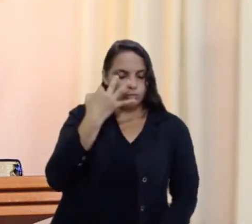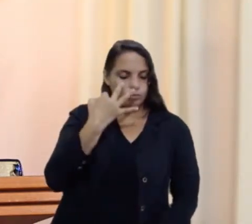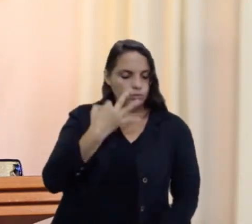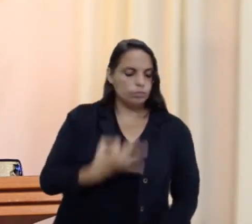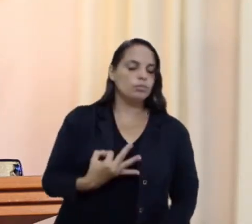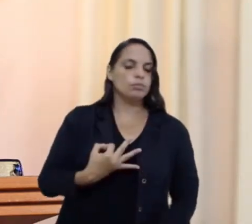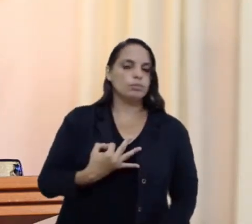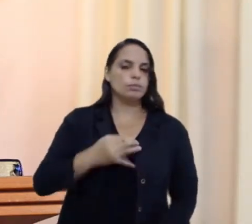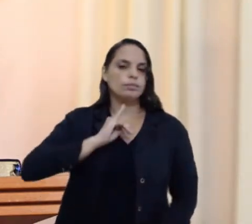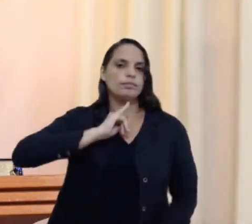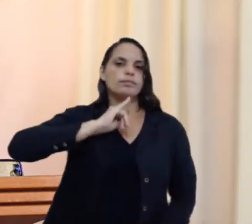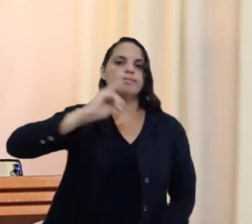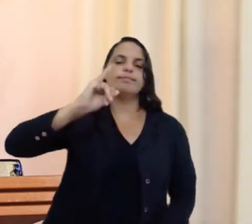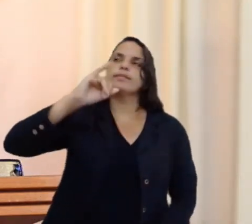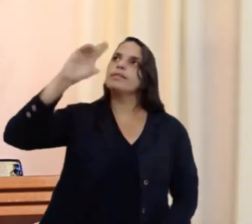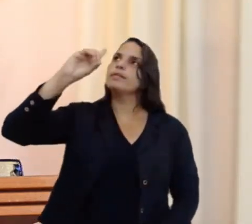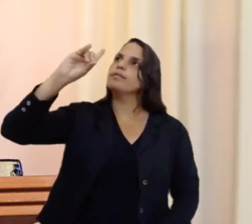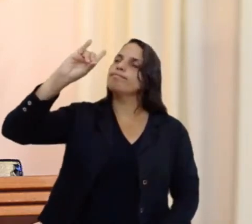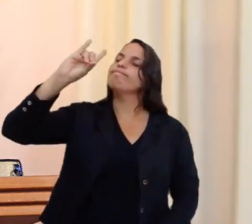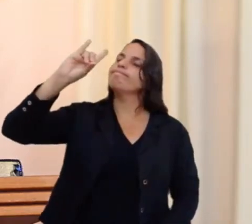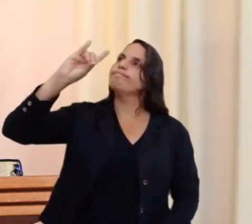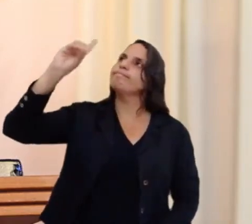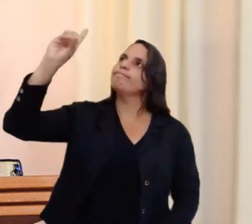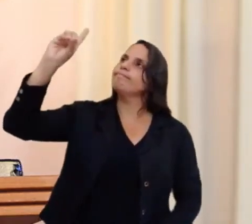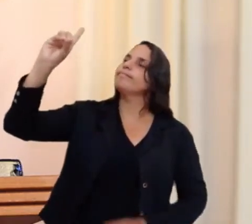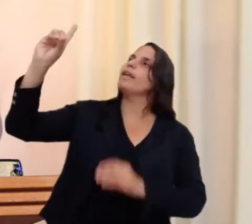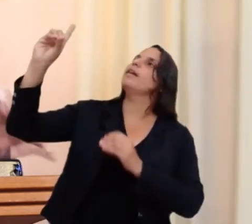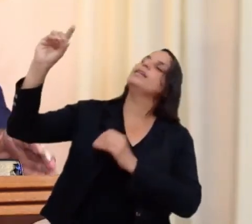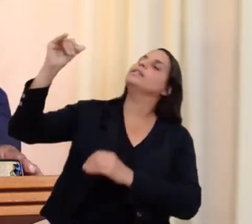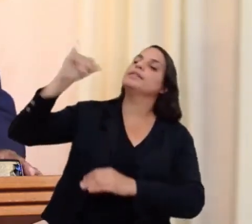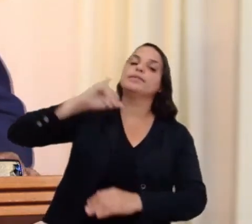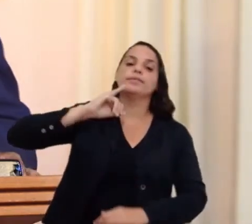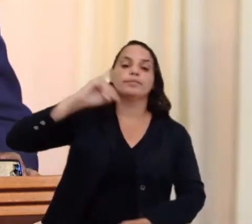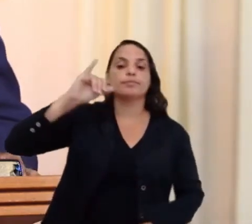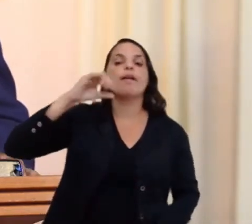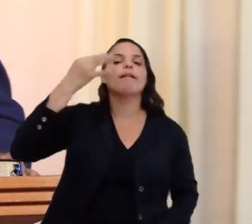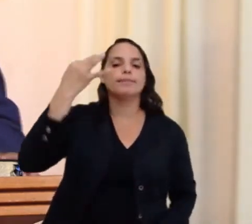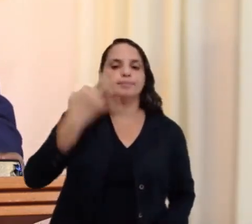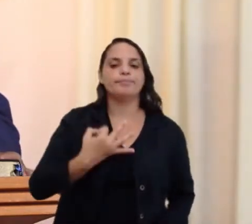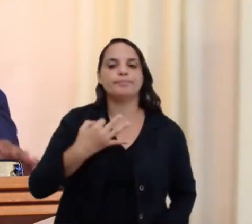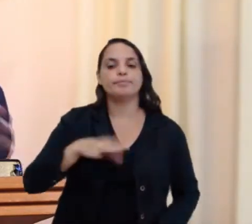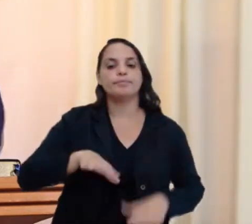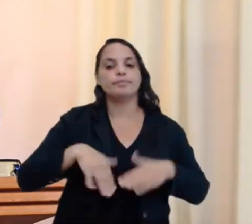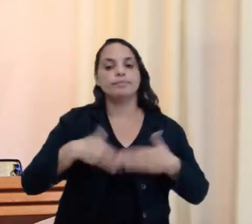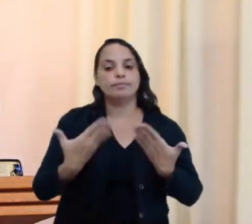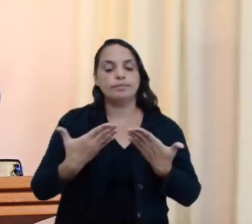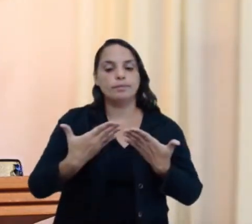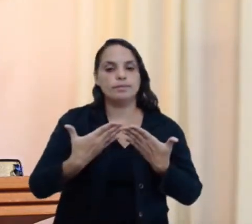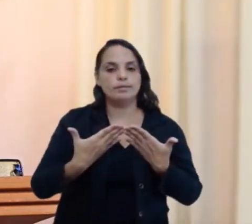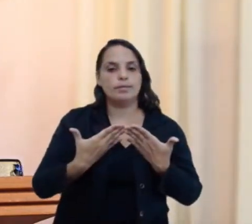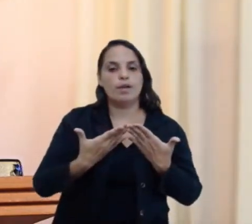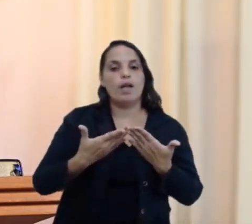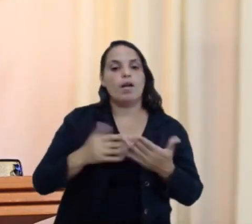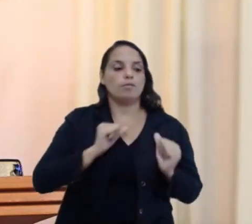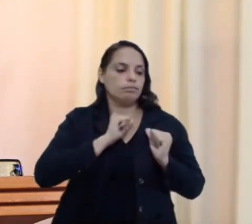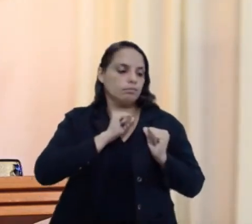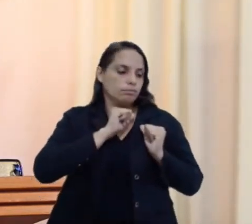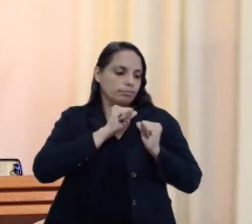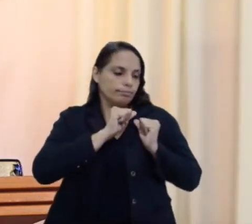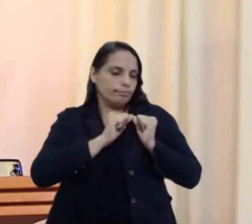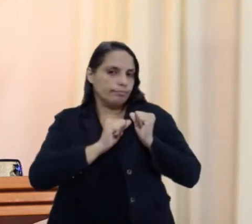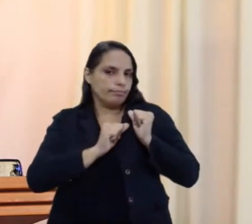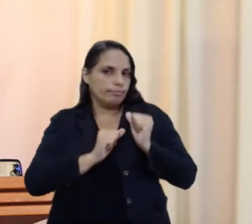justa perante Deus, e agora ocorre o novo nascimento. É o que Jesus